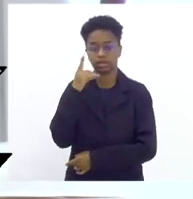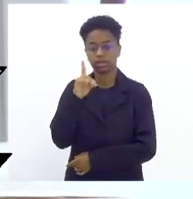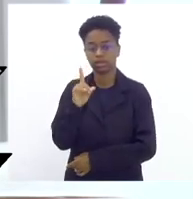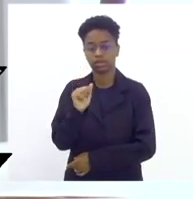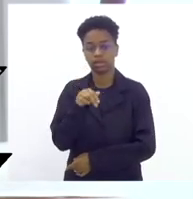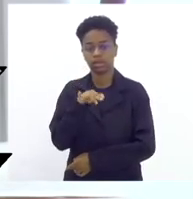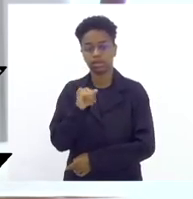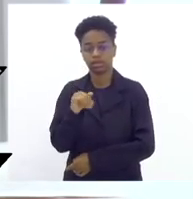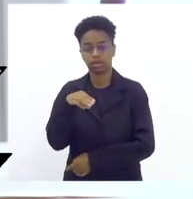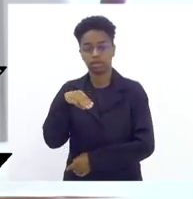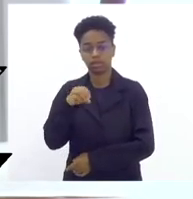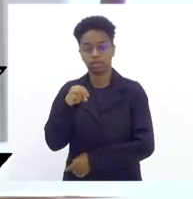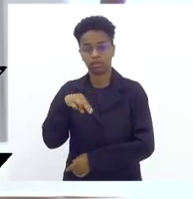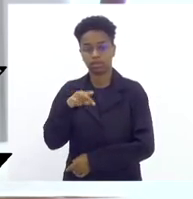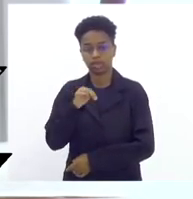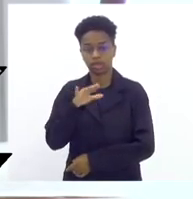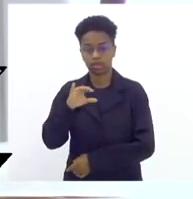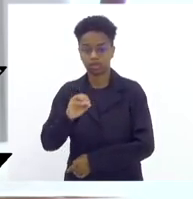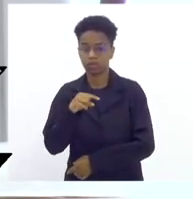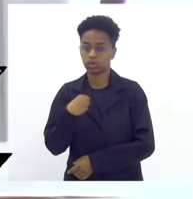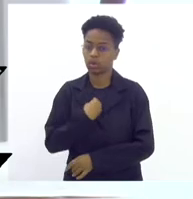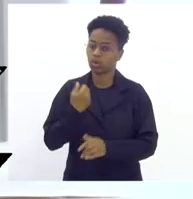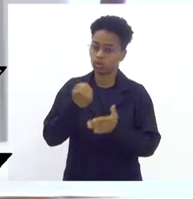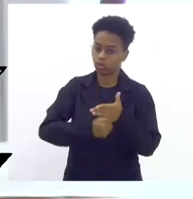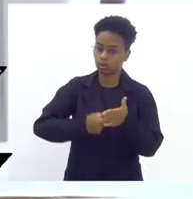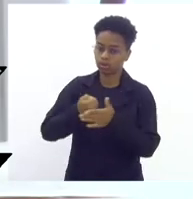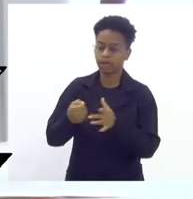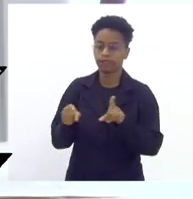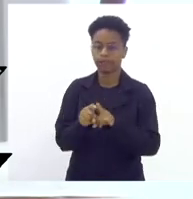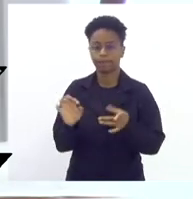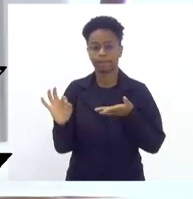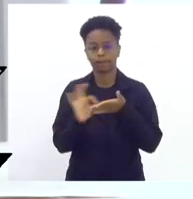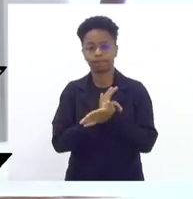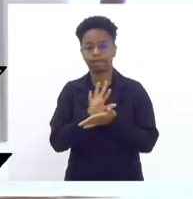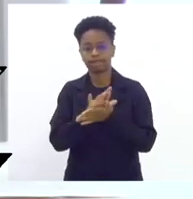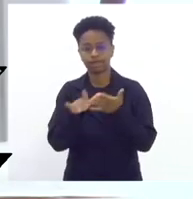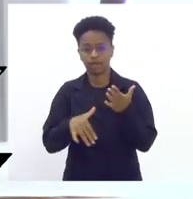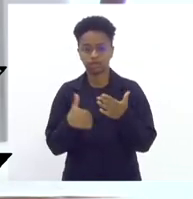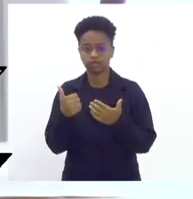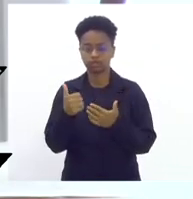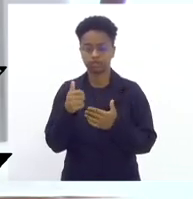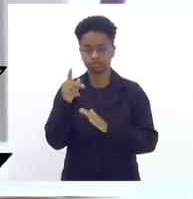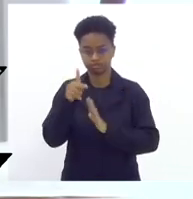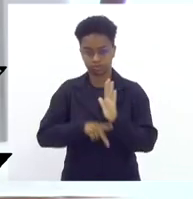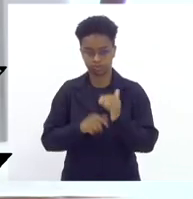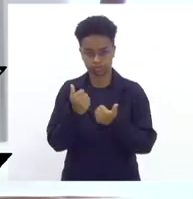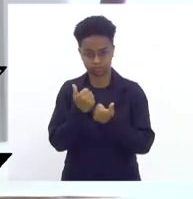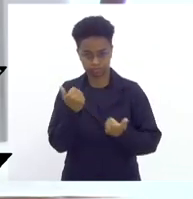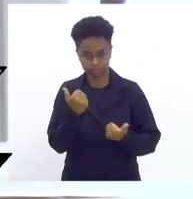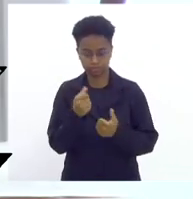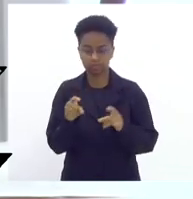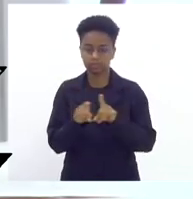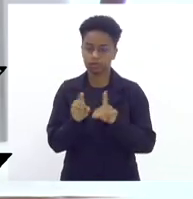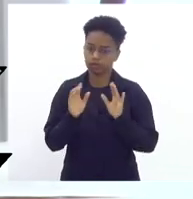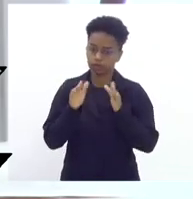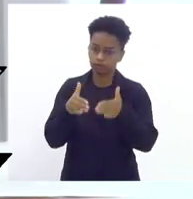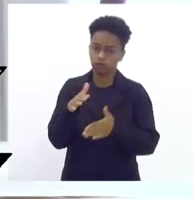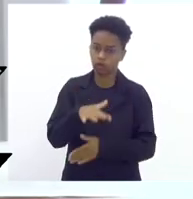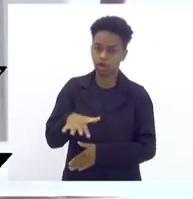a gente lá botava e assinamos diversos projetos como com a autoria né na voltado para a área social então